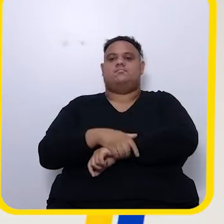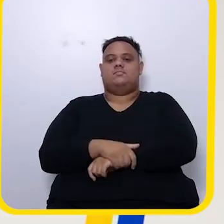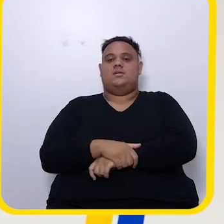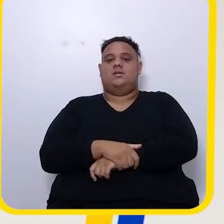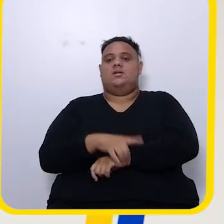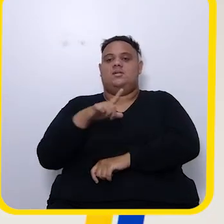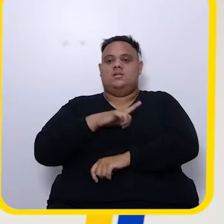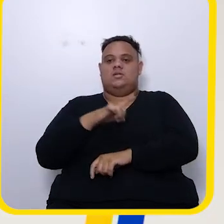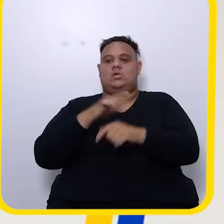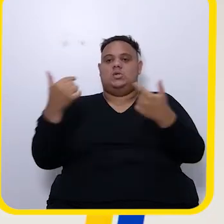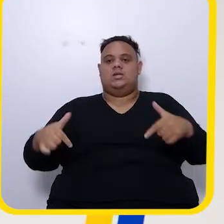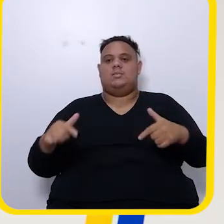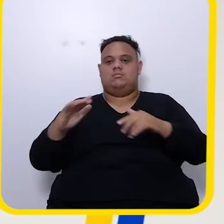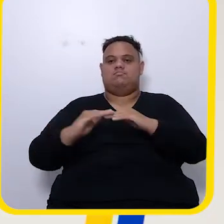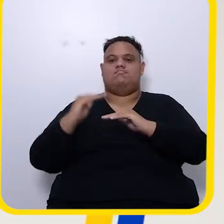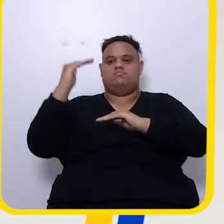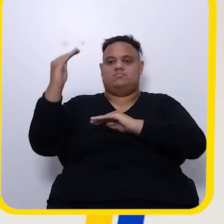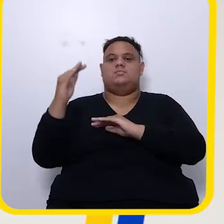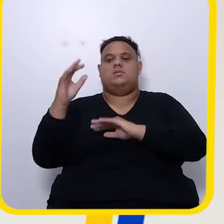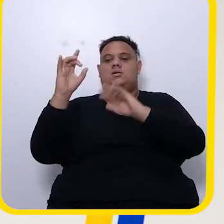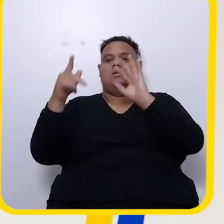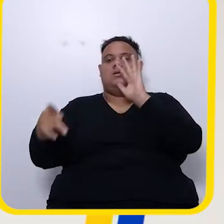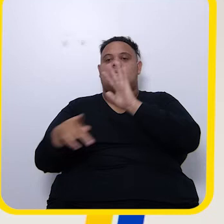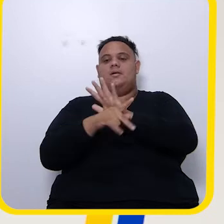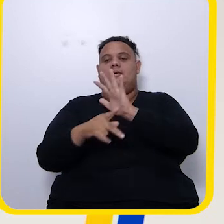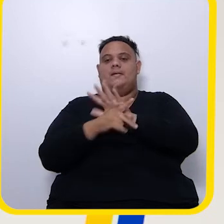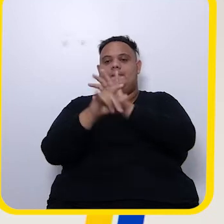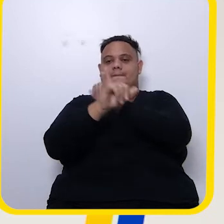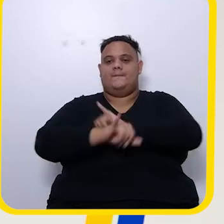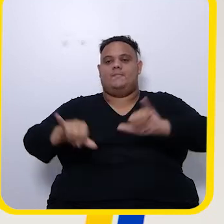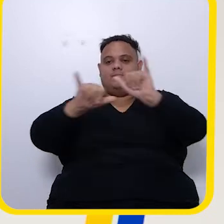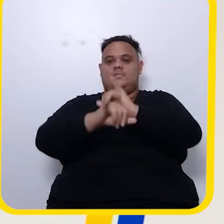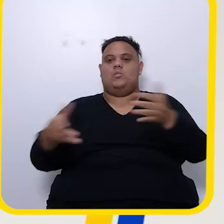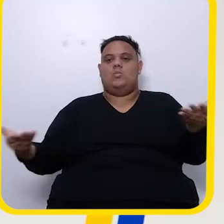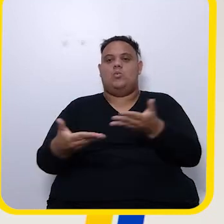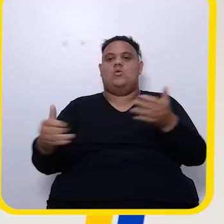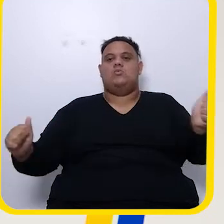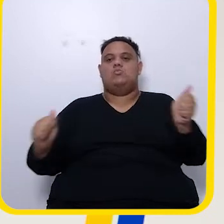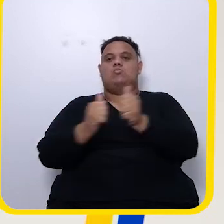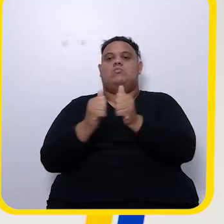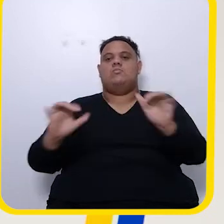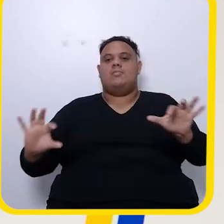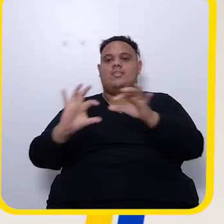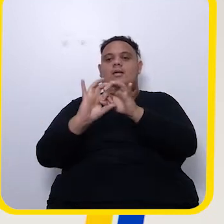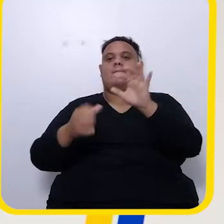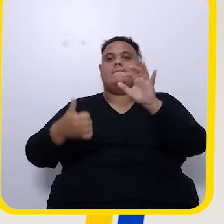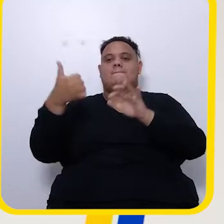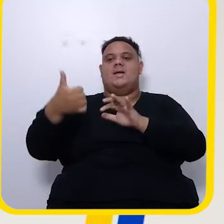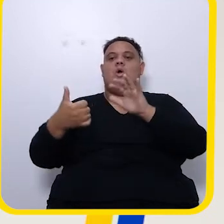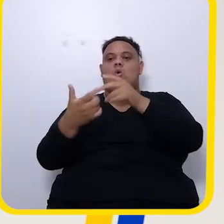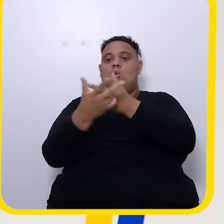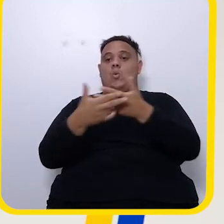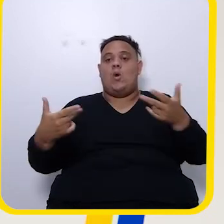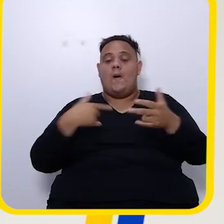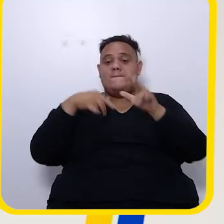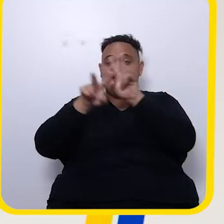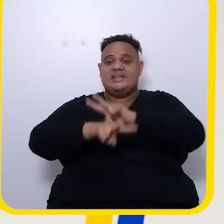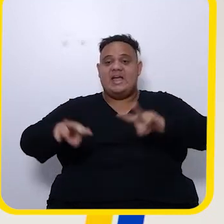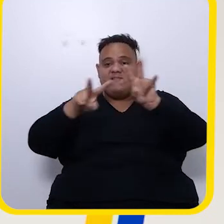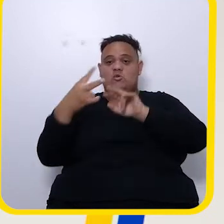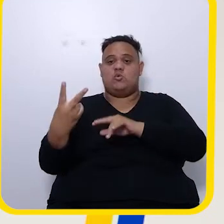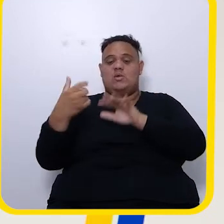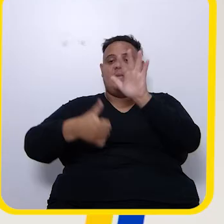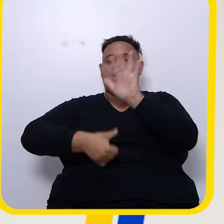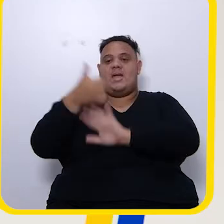né, apenas trabalhando com a parte de cima, apliquei propriedade distributiva. Agora a gente vai juntar os semelhantes. E a primeira coisa que a gente observa, ó, os dois